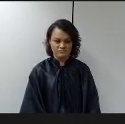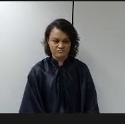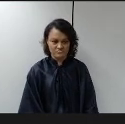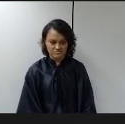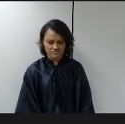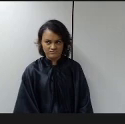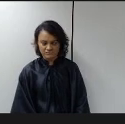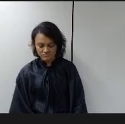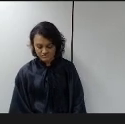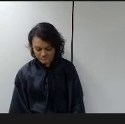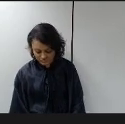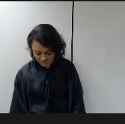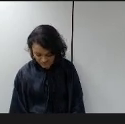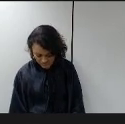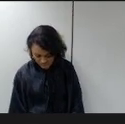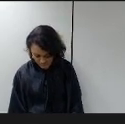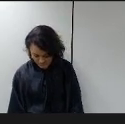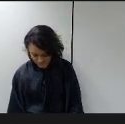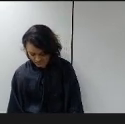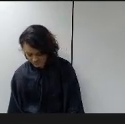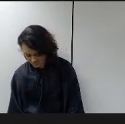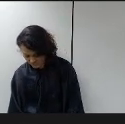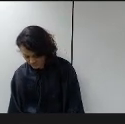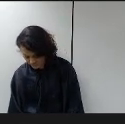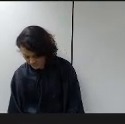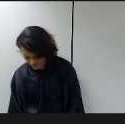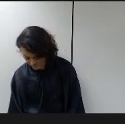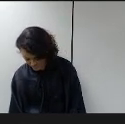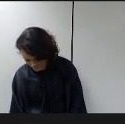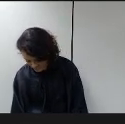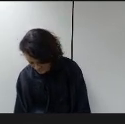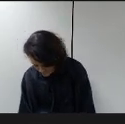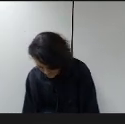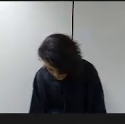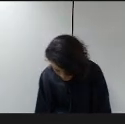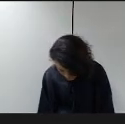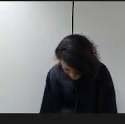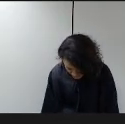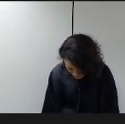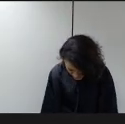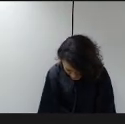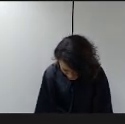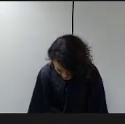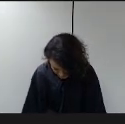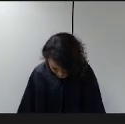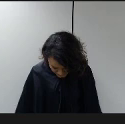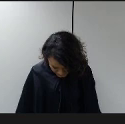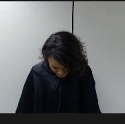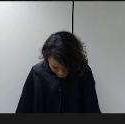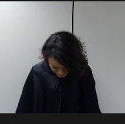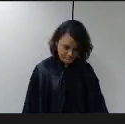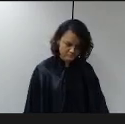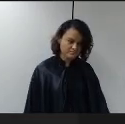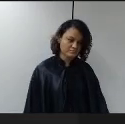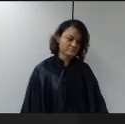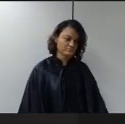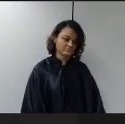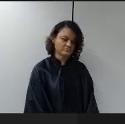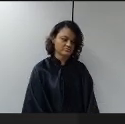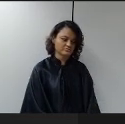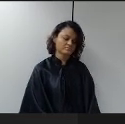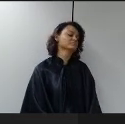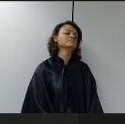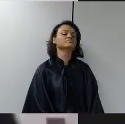do Acre. Este processo de sustentação oral, ele volta na próxima sessão, terça-feira.